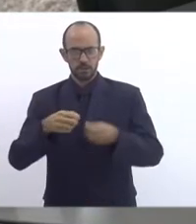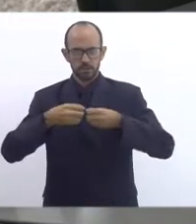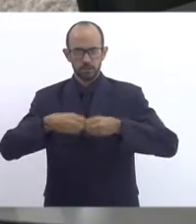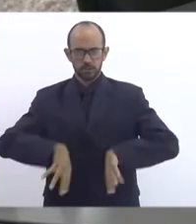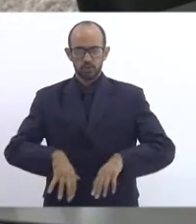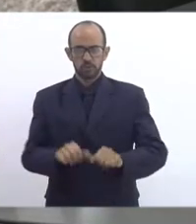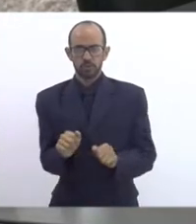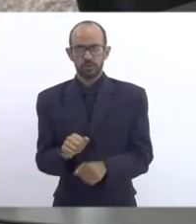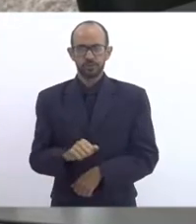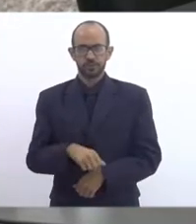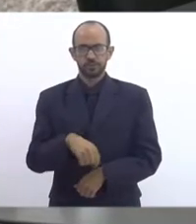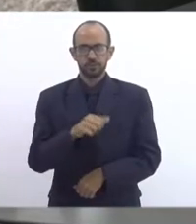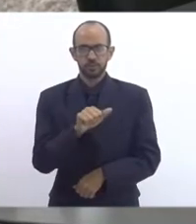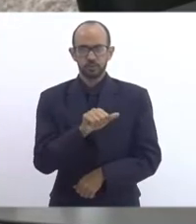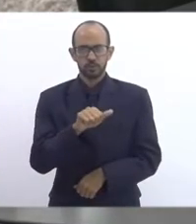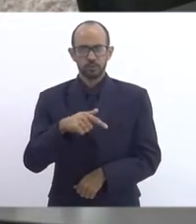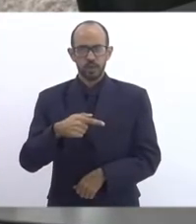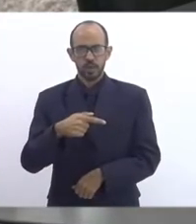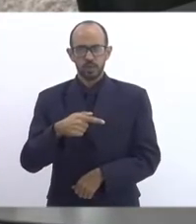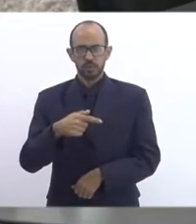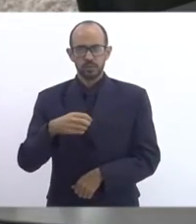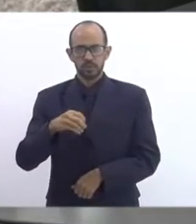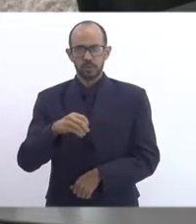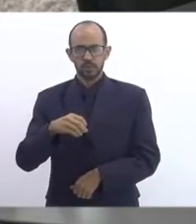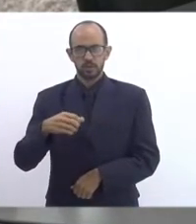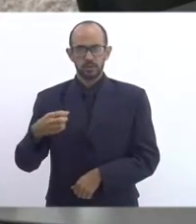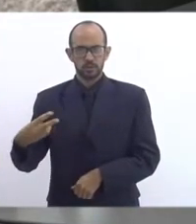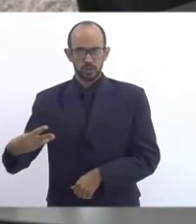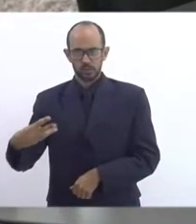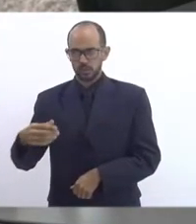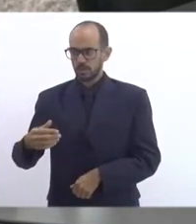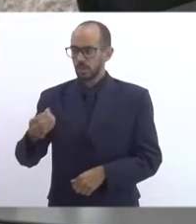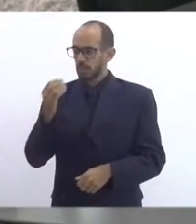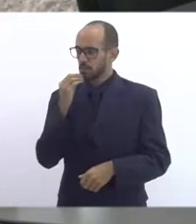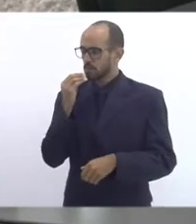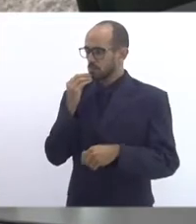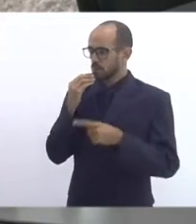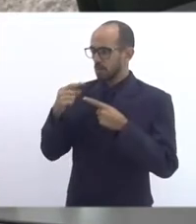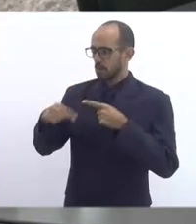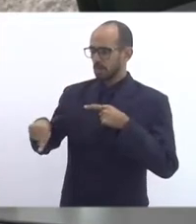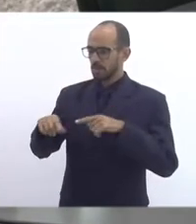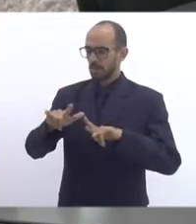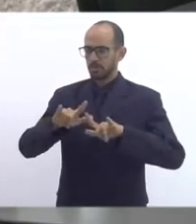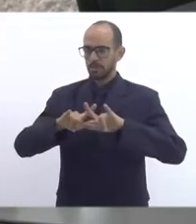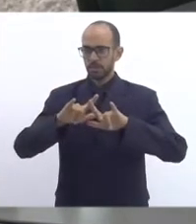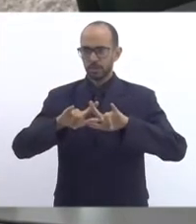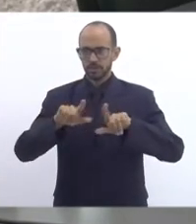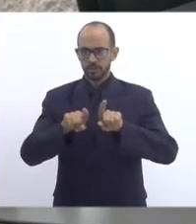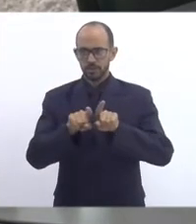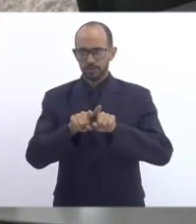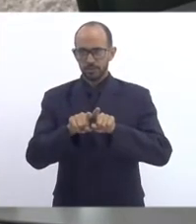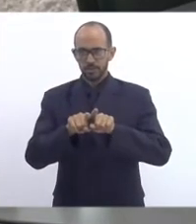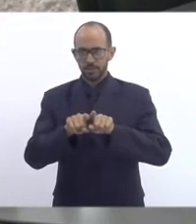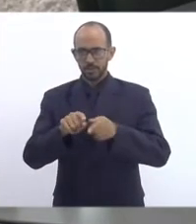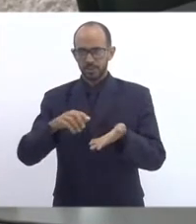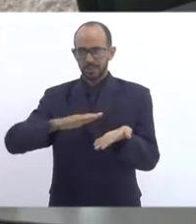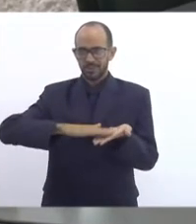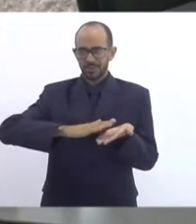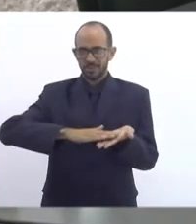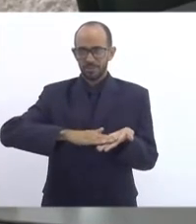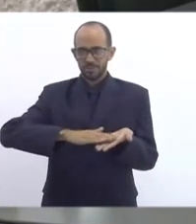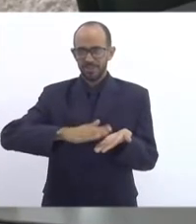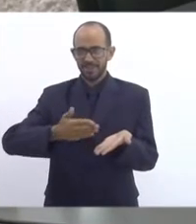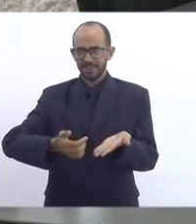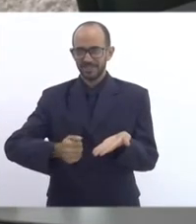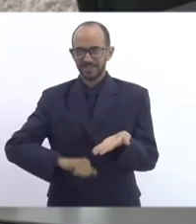projeto de lei 1703/2016. Podia proibir também a milícia fazer a cobrança, né? Eu voto favorável.